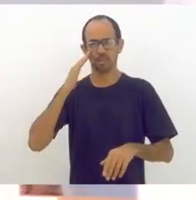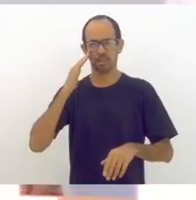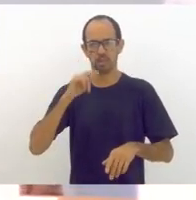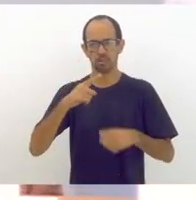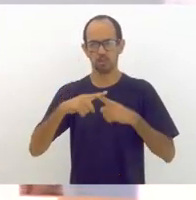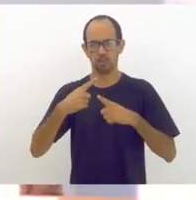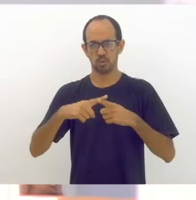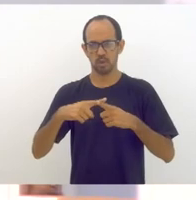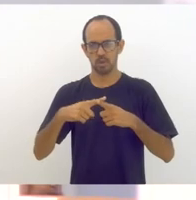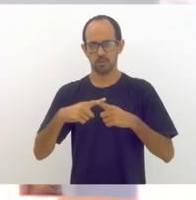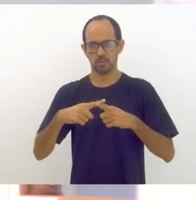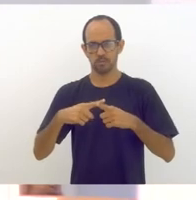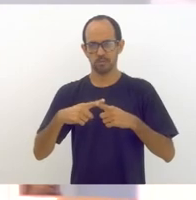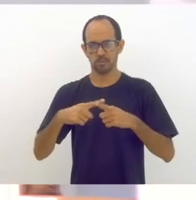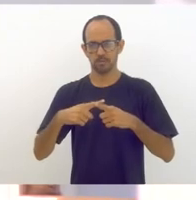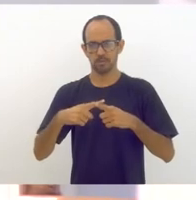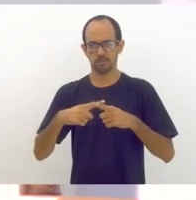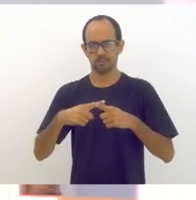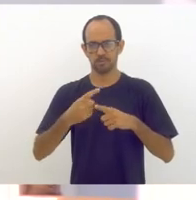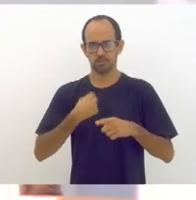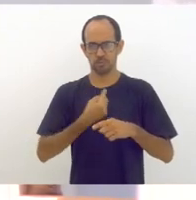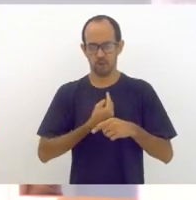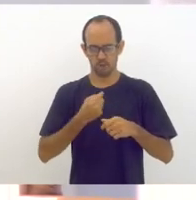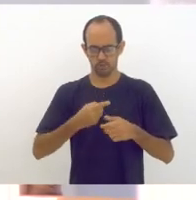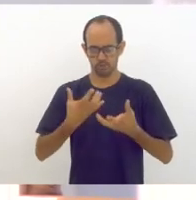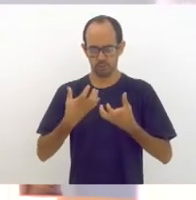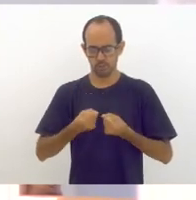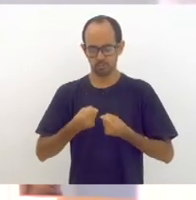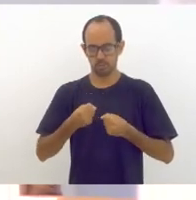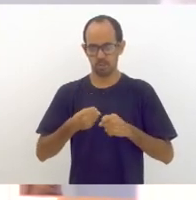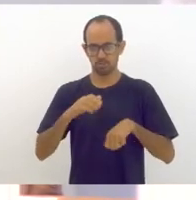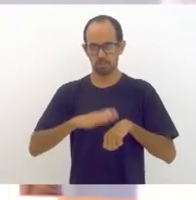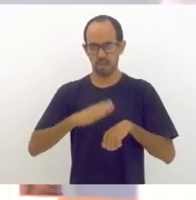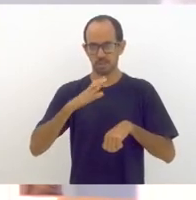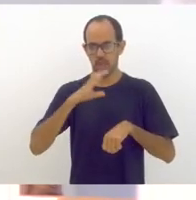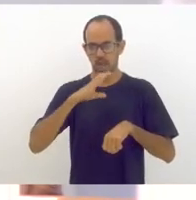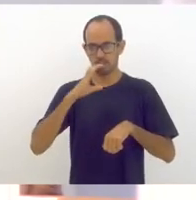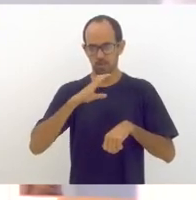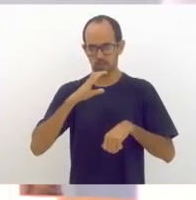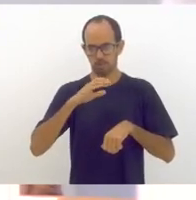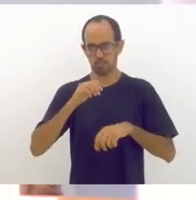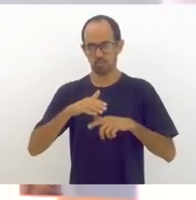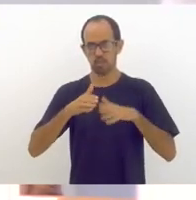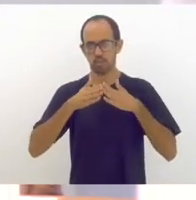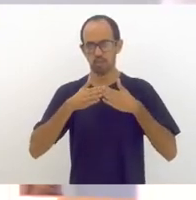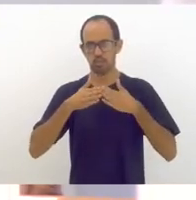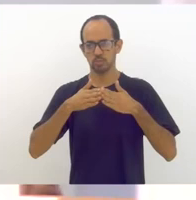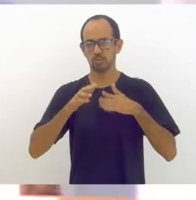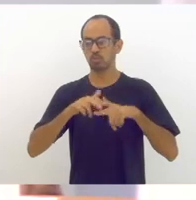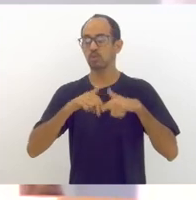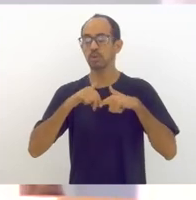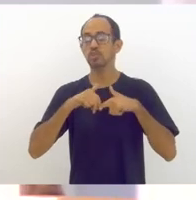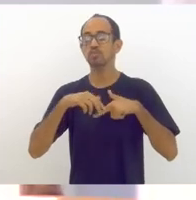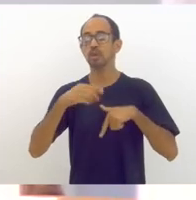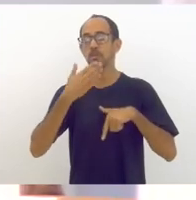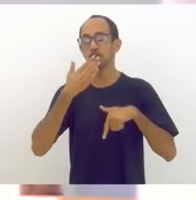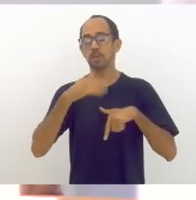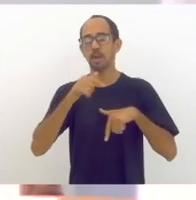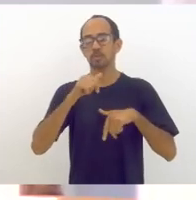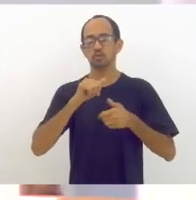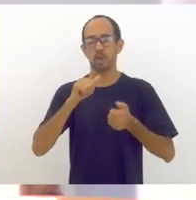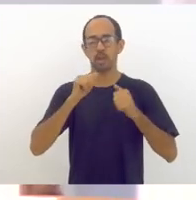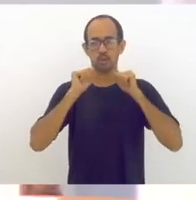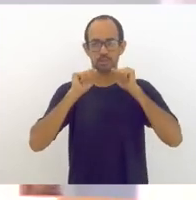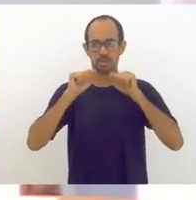porque... a gente vai receber o mais rápido possível essas... Por isso eu faço um apelo aqui à nossa diligente